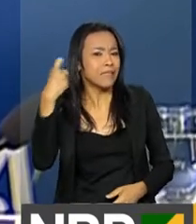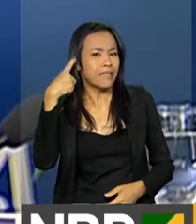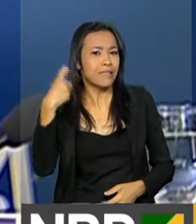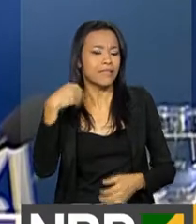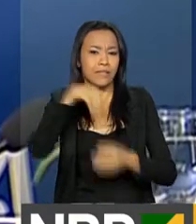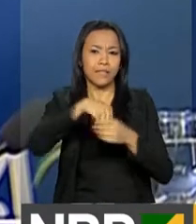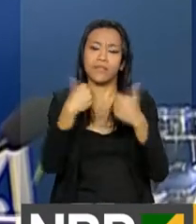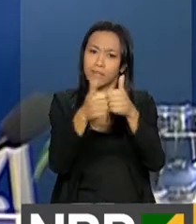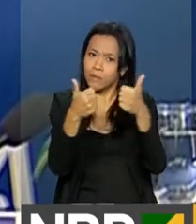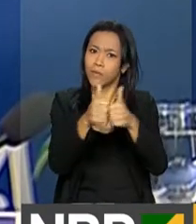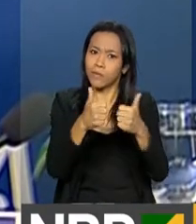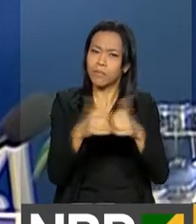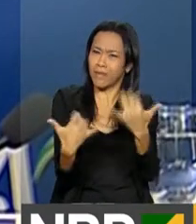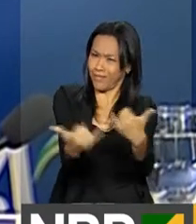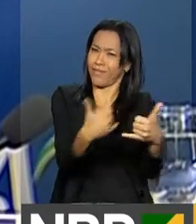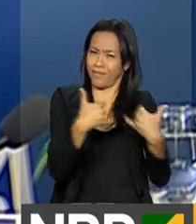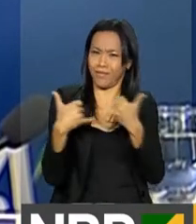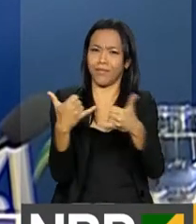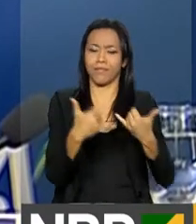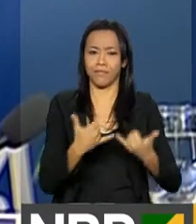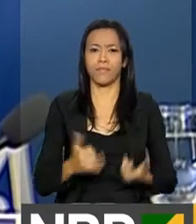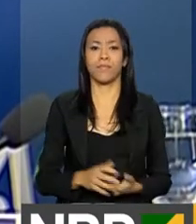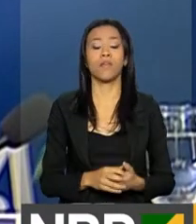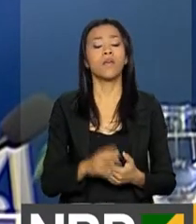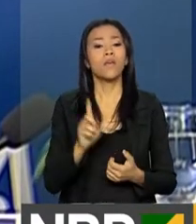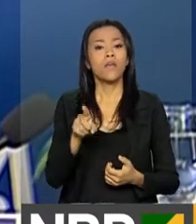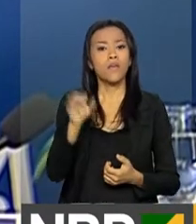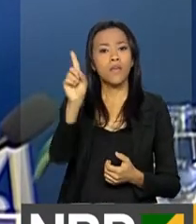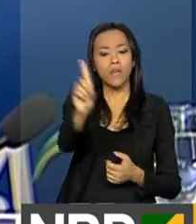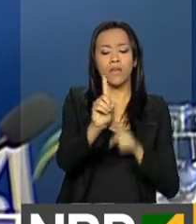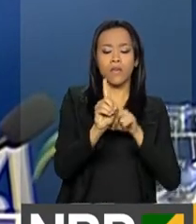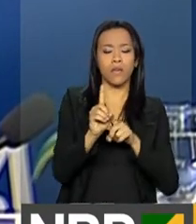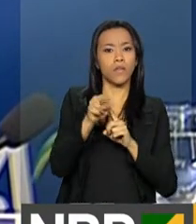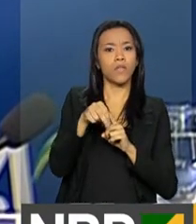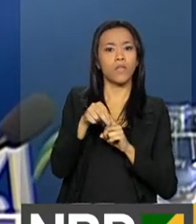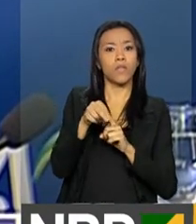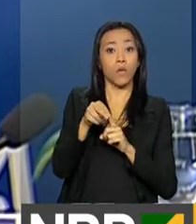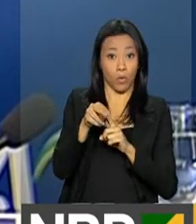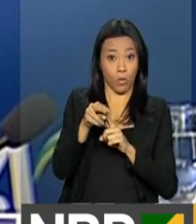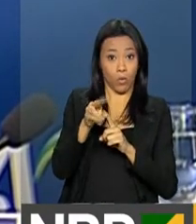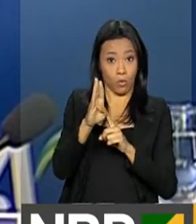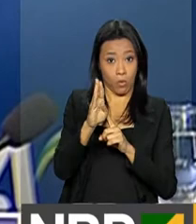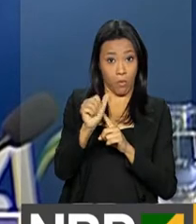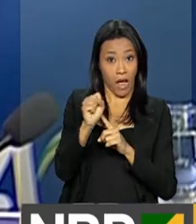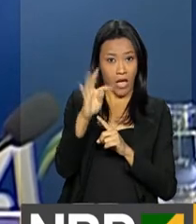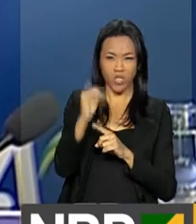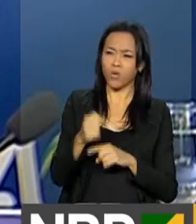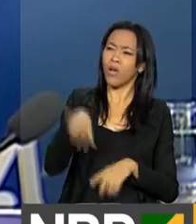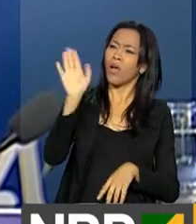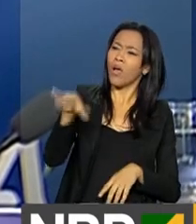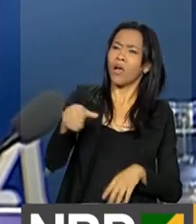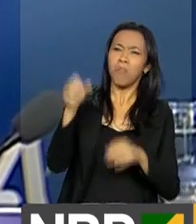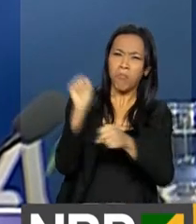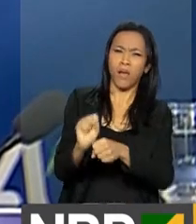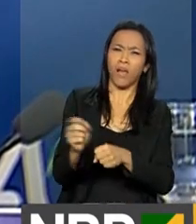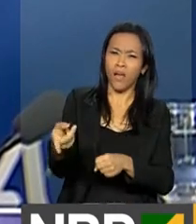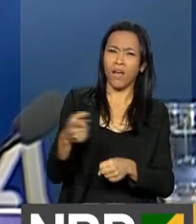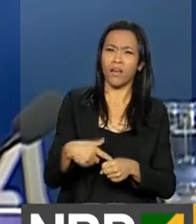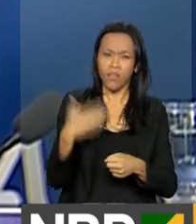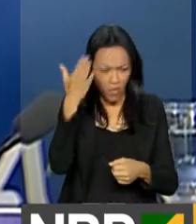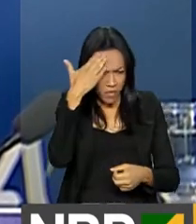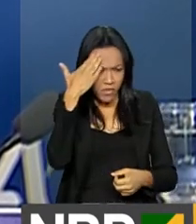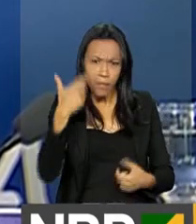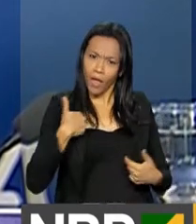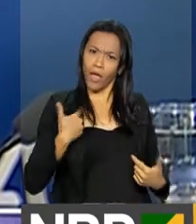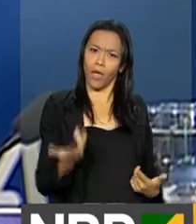puxava a campainha do ônibus, é, Luiz. E num dado momento, o Celso Bastos, ou fulano, que era o procurador, para de tocar a campainha. Ele disse, mas como é que você sabe